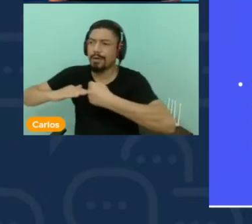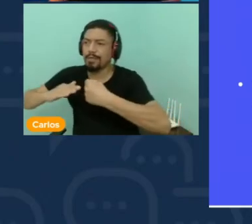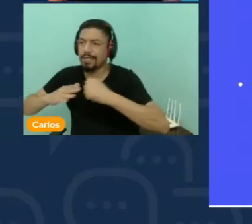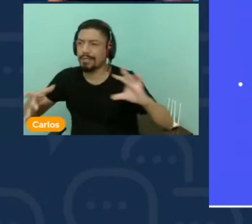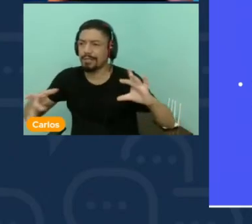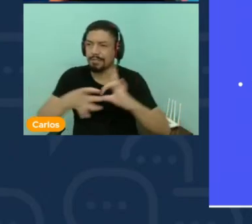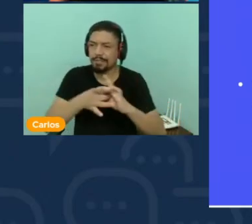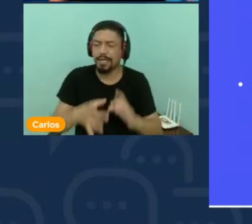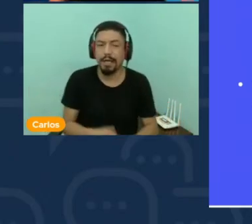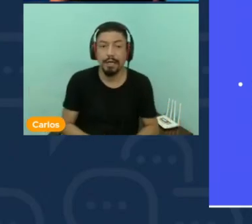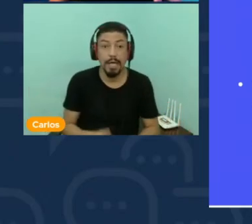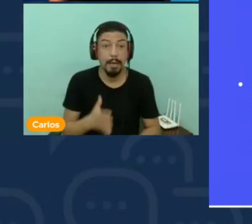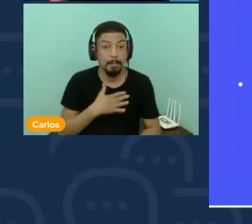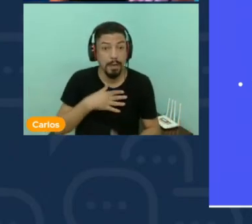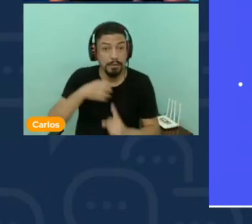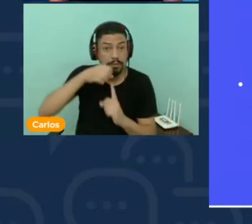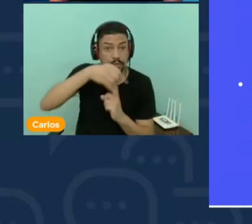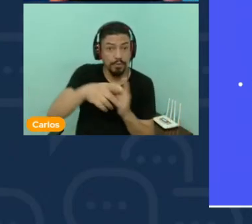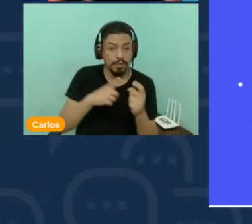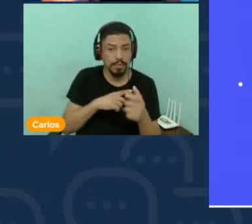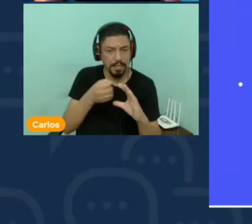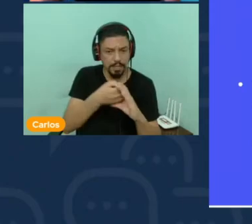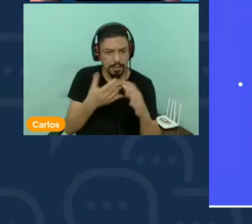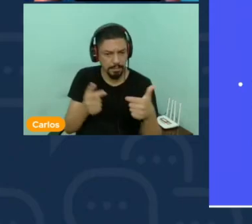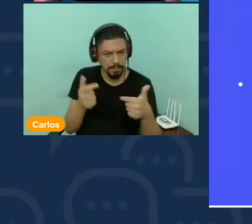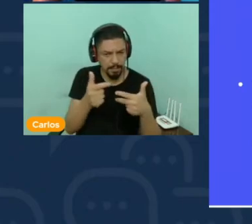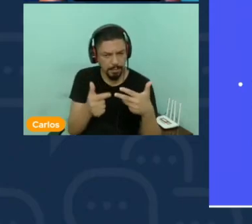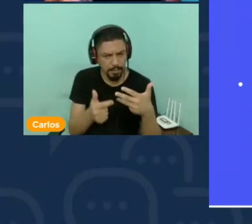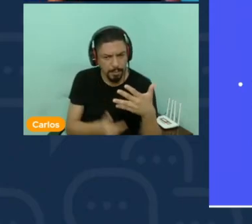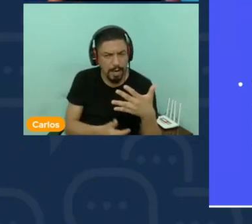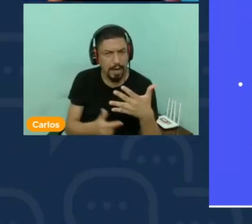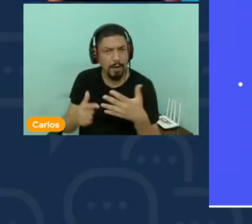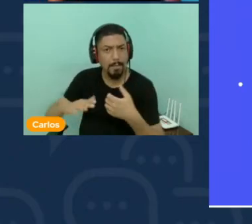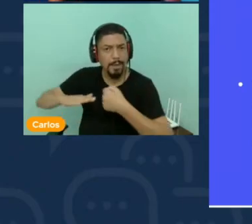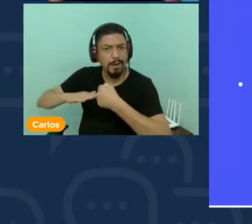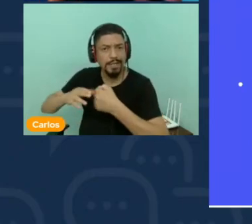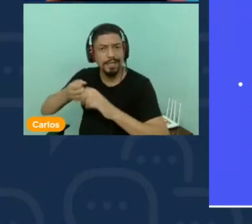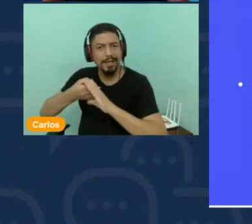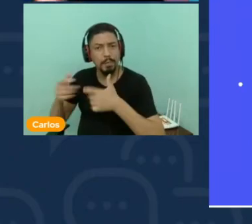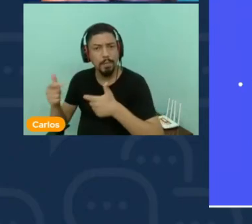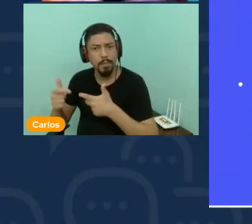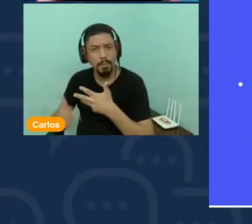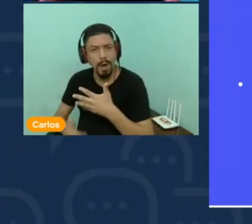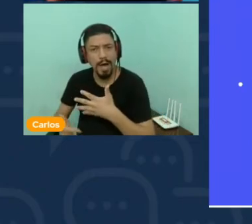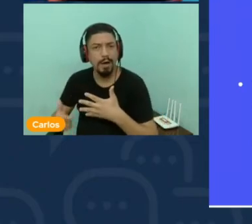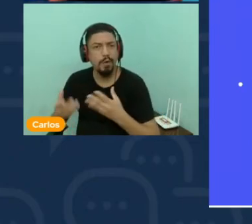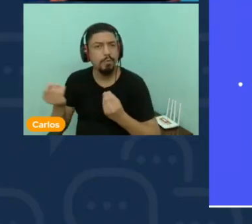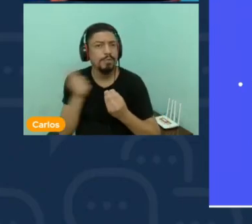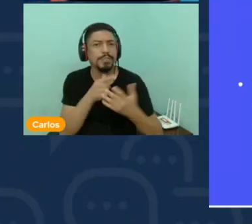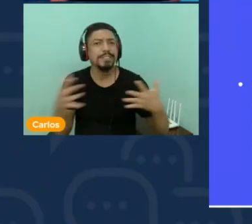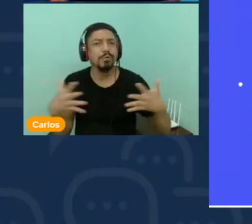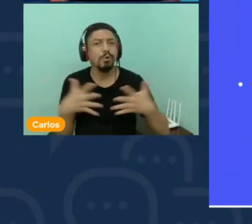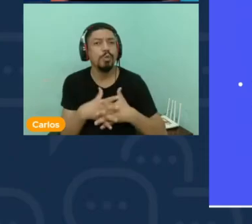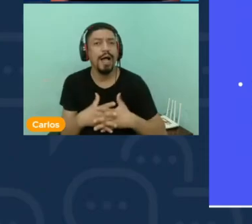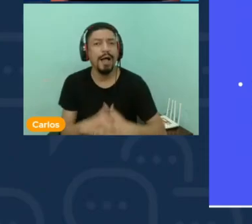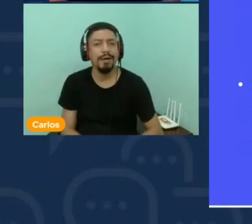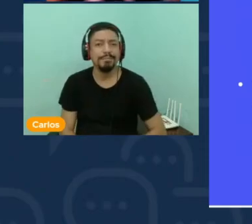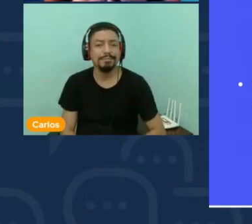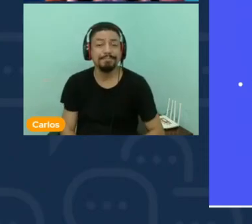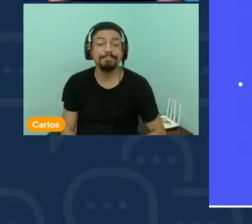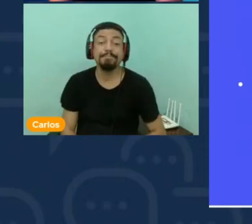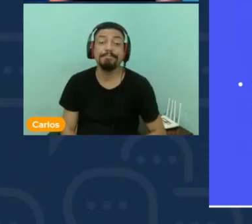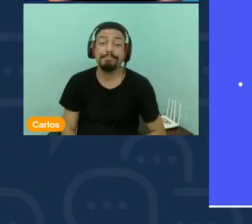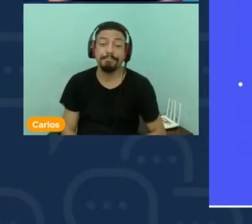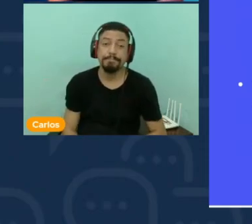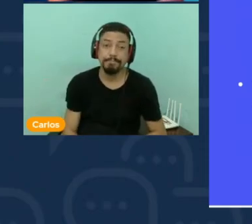dados? Olha, o meu servidor tem essas características, o meu banco de dados tem essa. Como é que eu faço eles se falarem? Ele